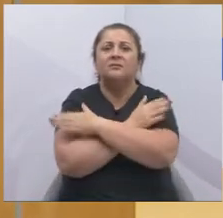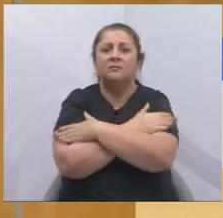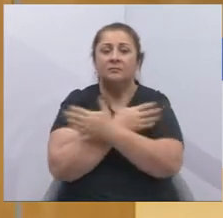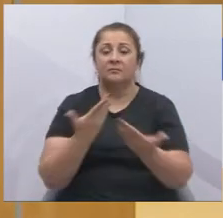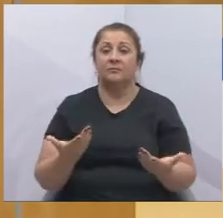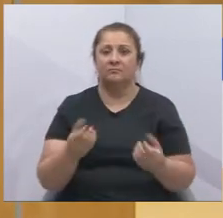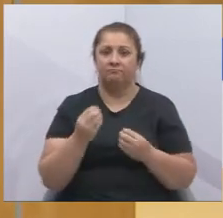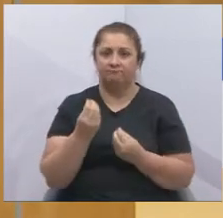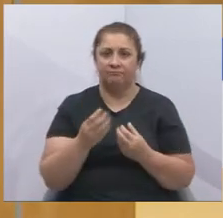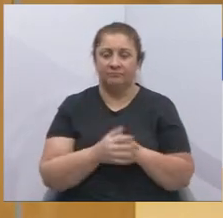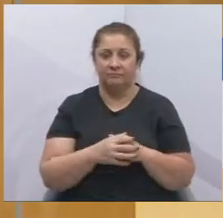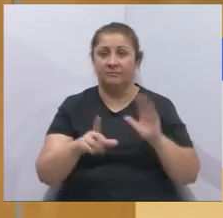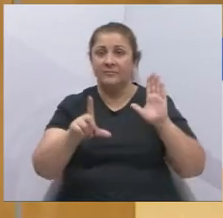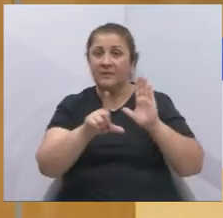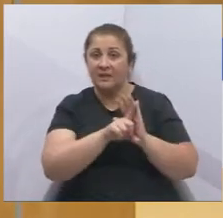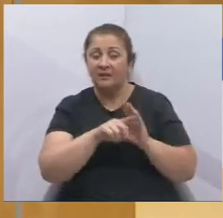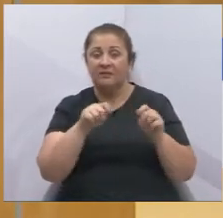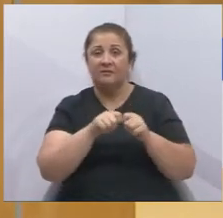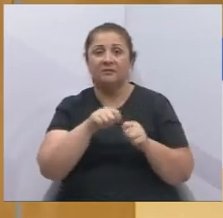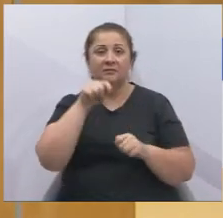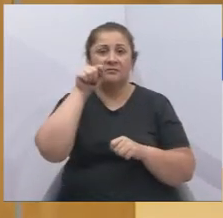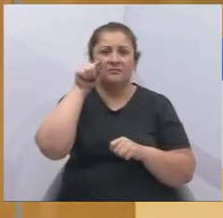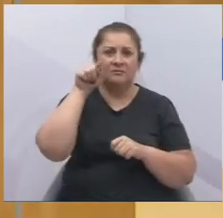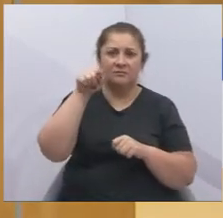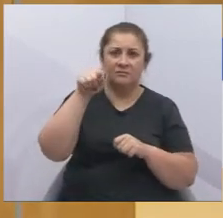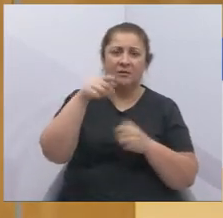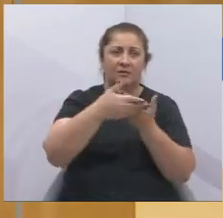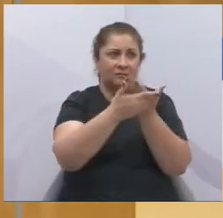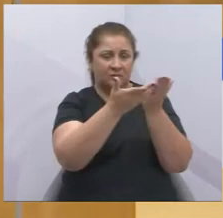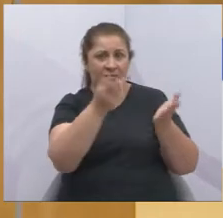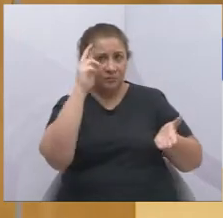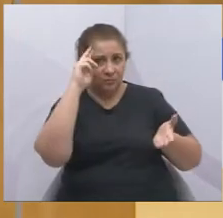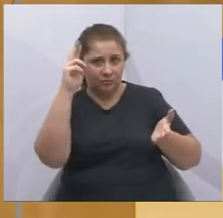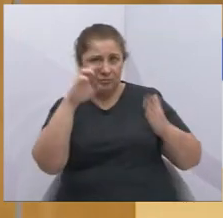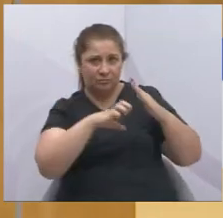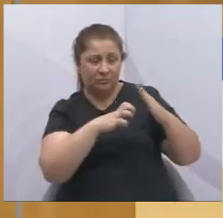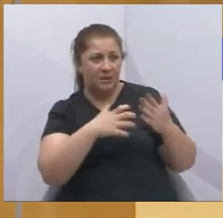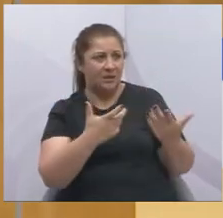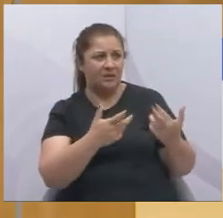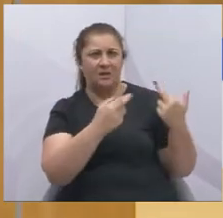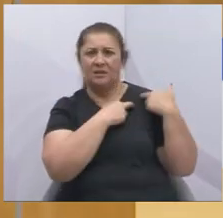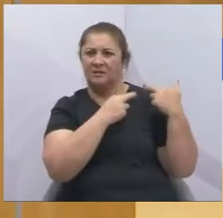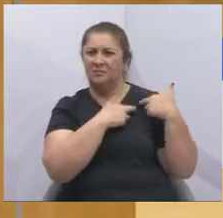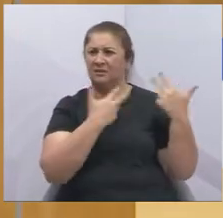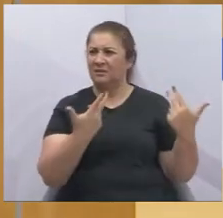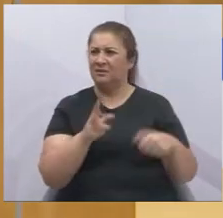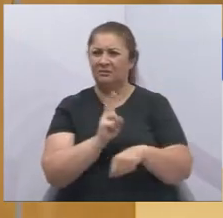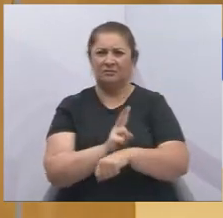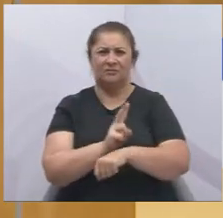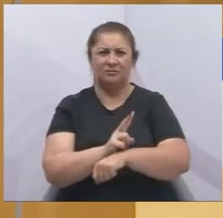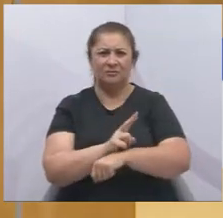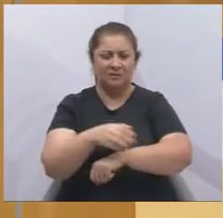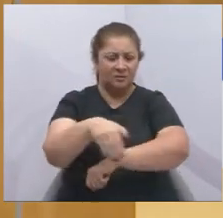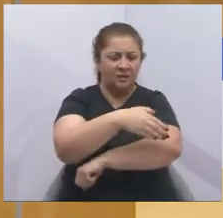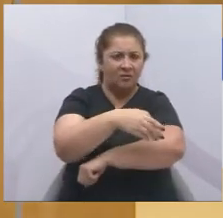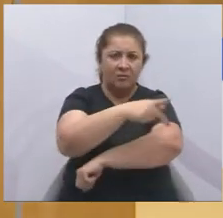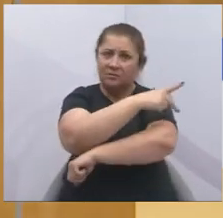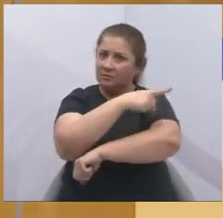poder colocar vocês responsáveis de cuidar de via pública, de segurança pública.